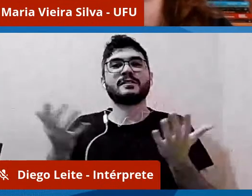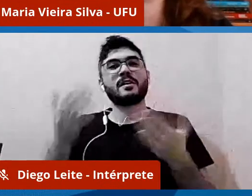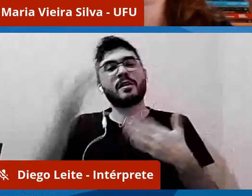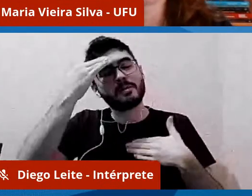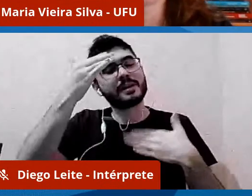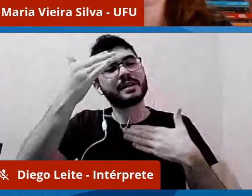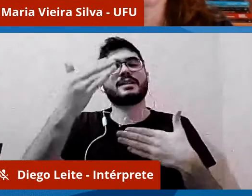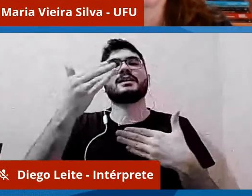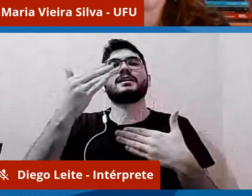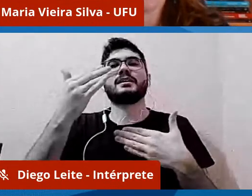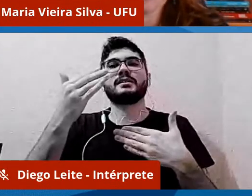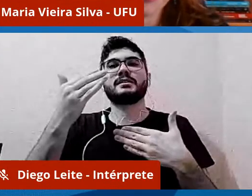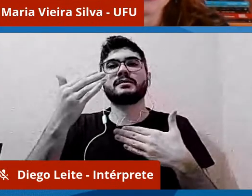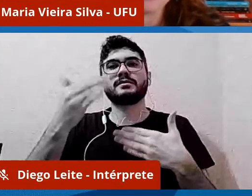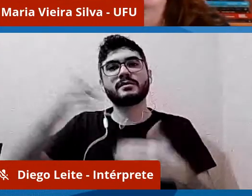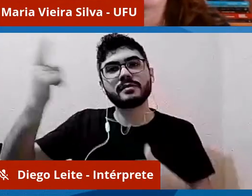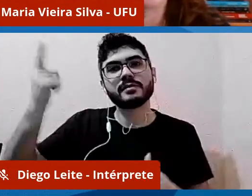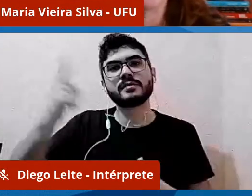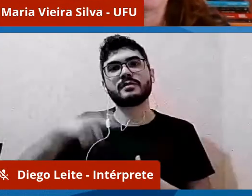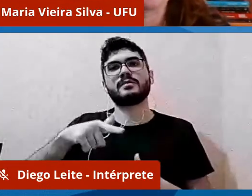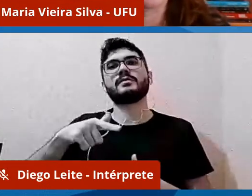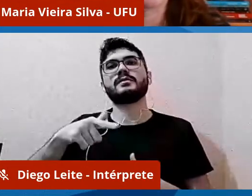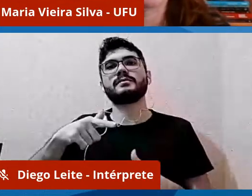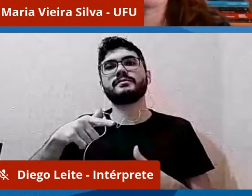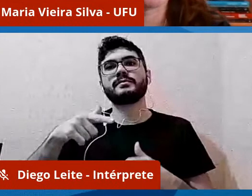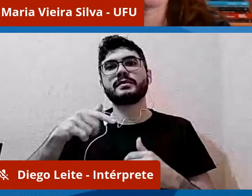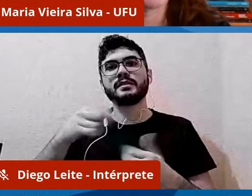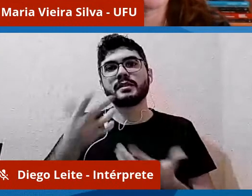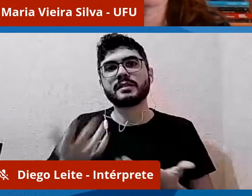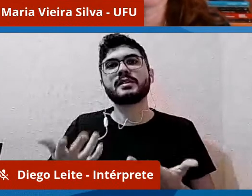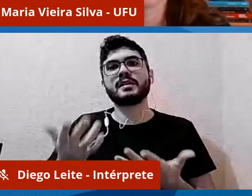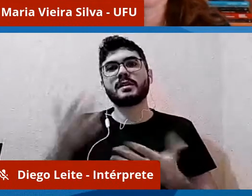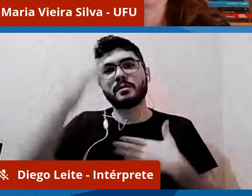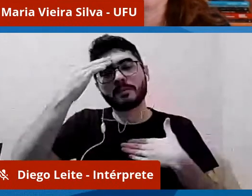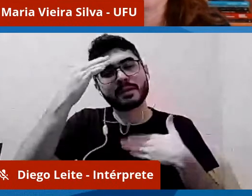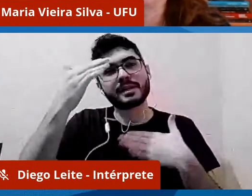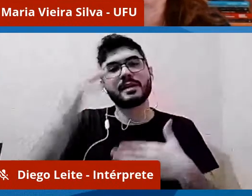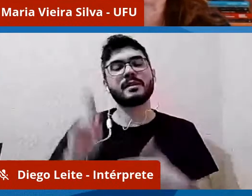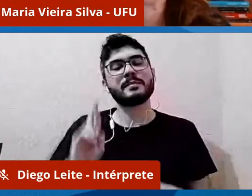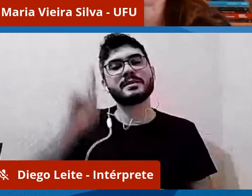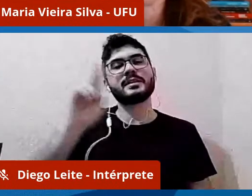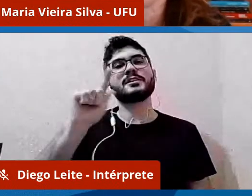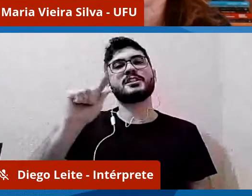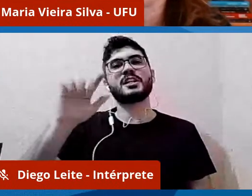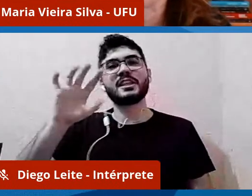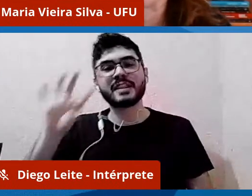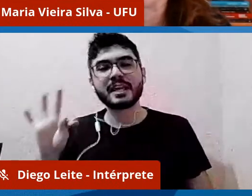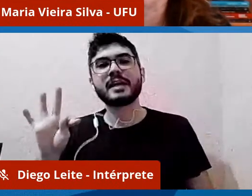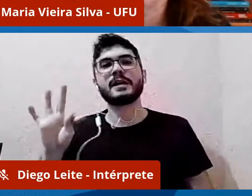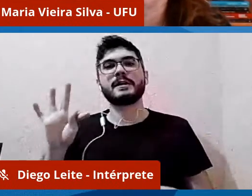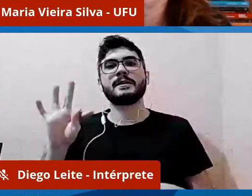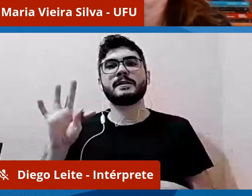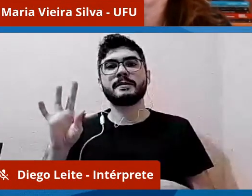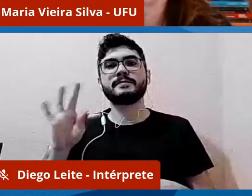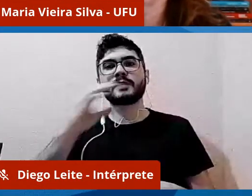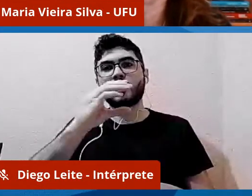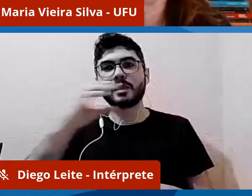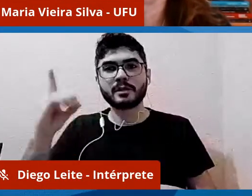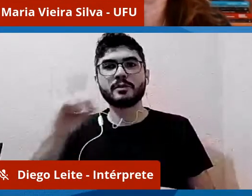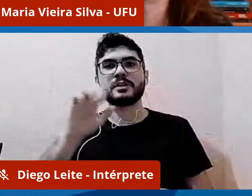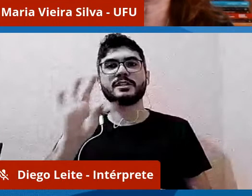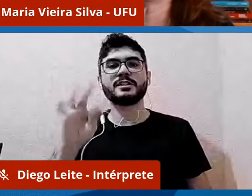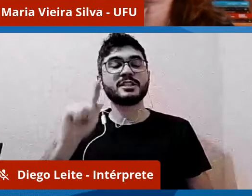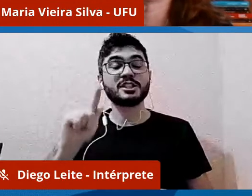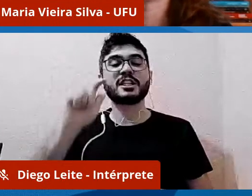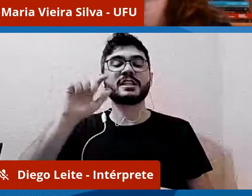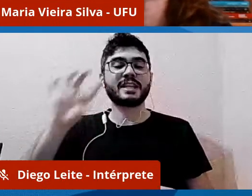as contribuições em nome do GT, em nome da nossa coordenadora também, do GT, agradeço